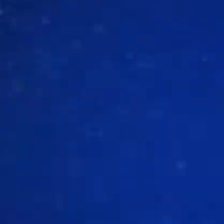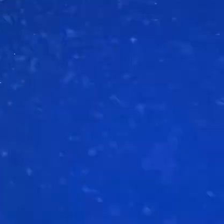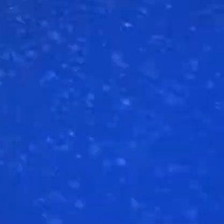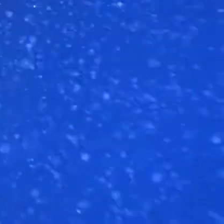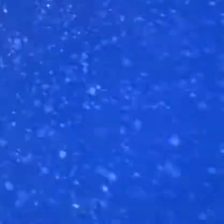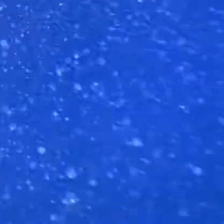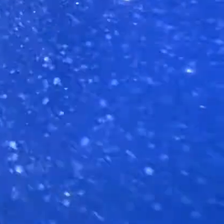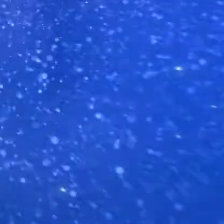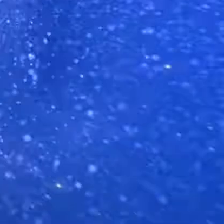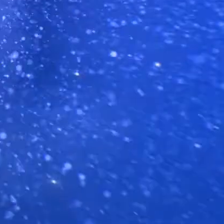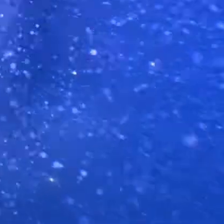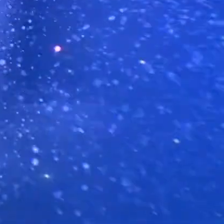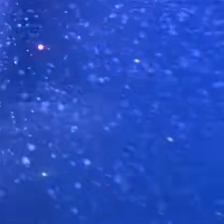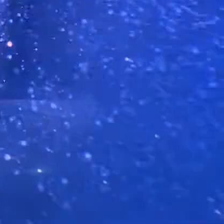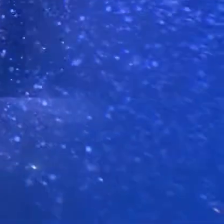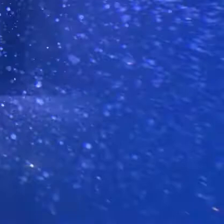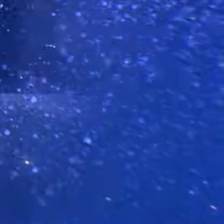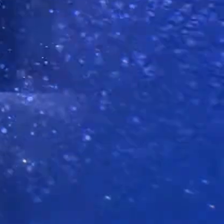seu pai faleceu.